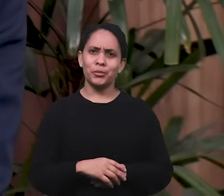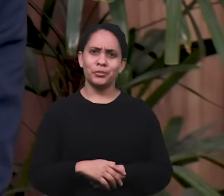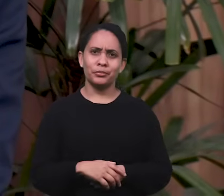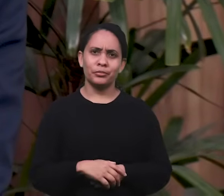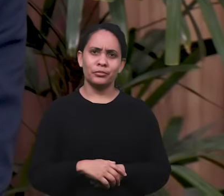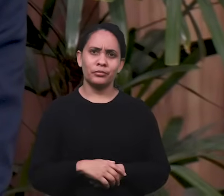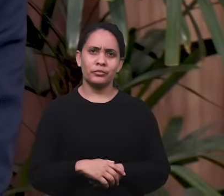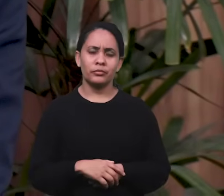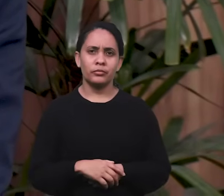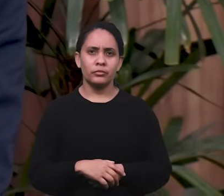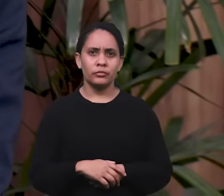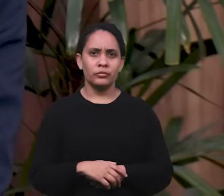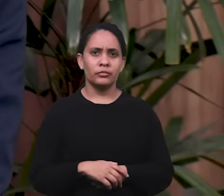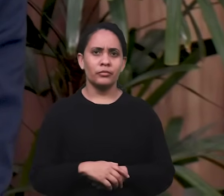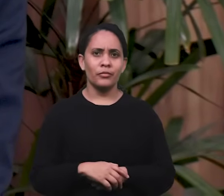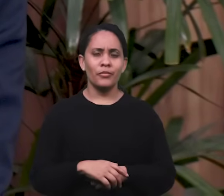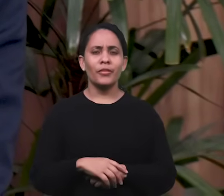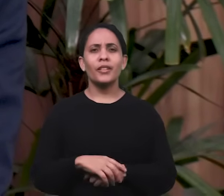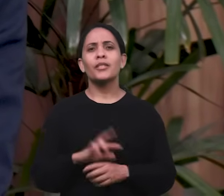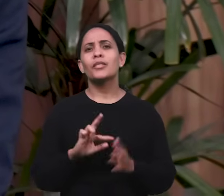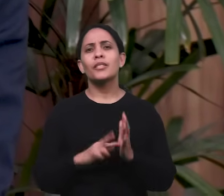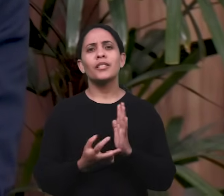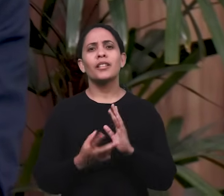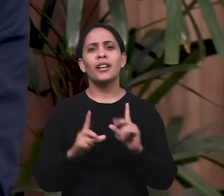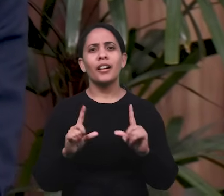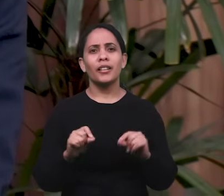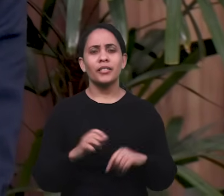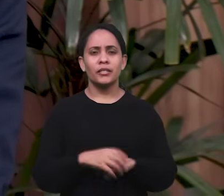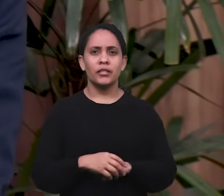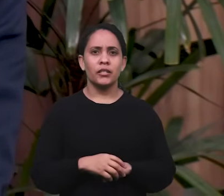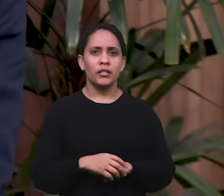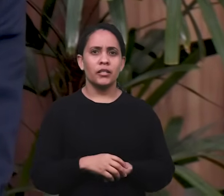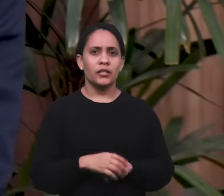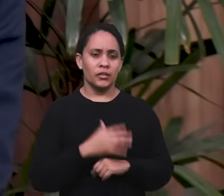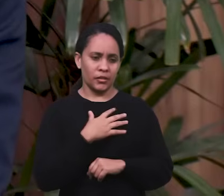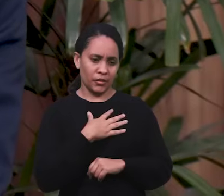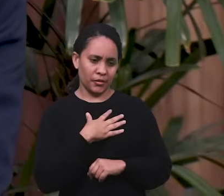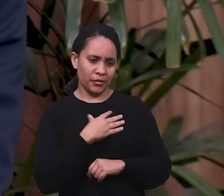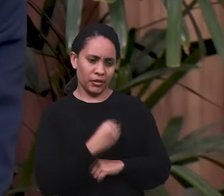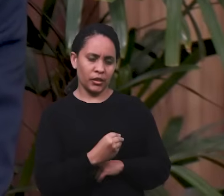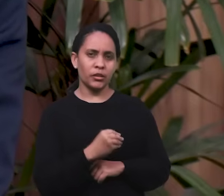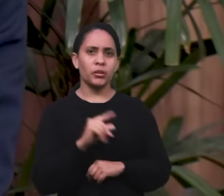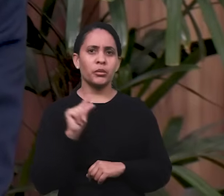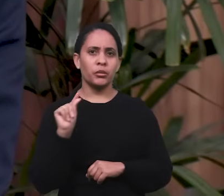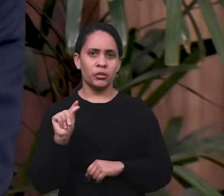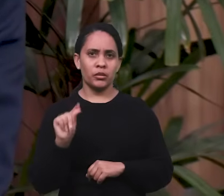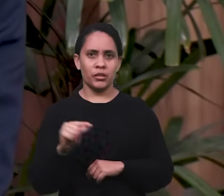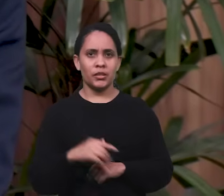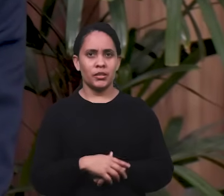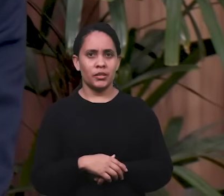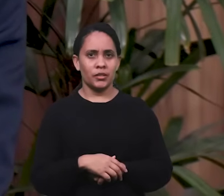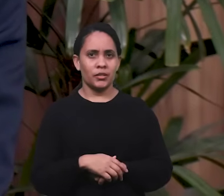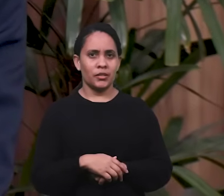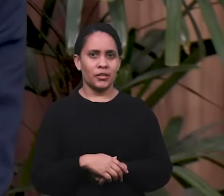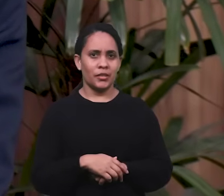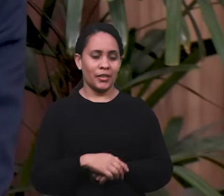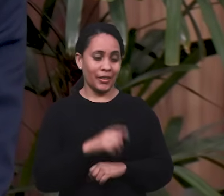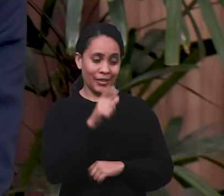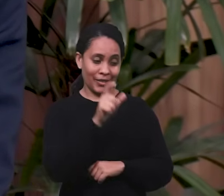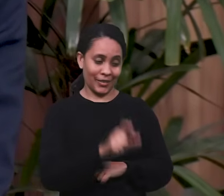aqui. E que, assim, no sentido de paternidade, de filho, o que o mais velho